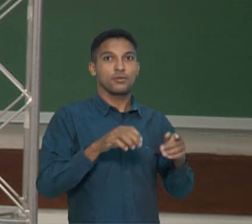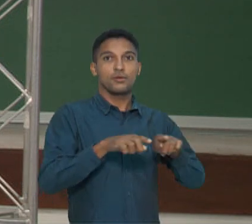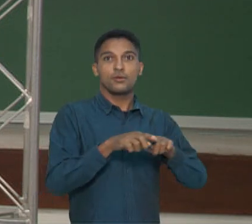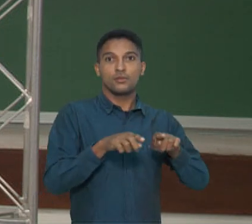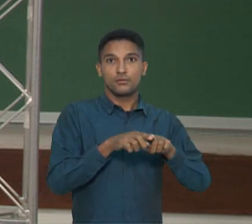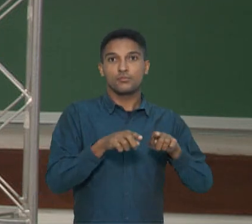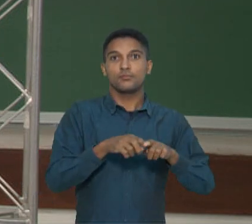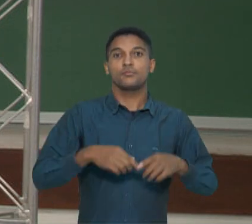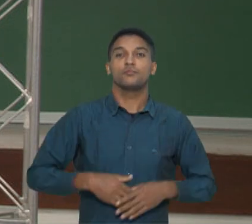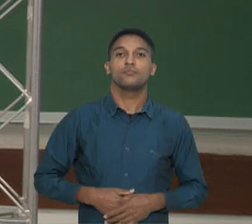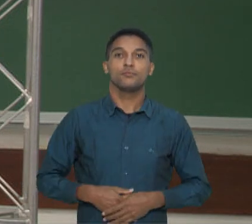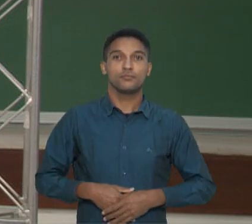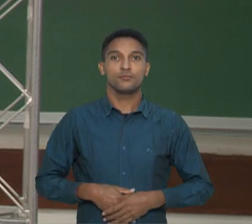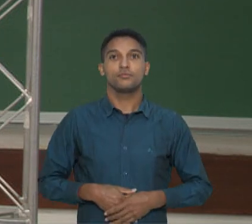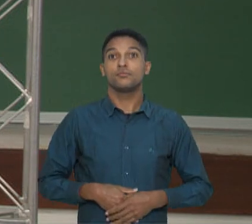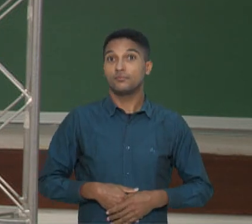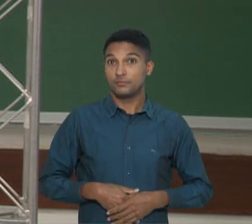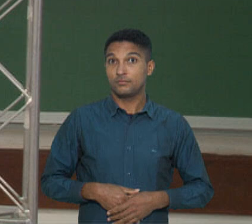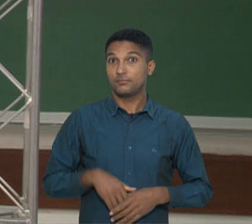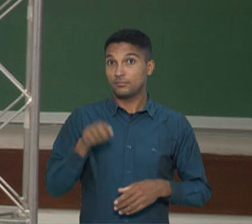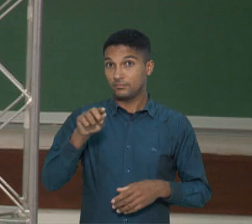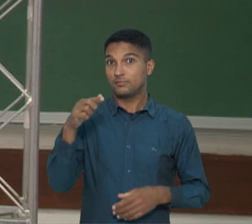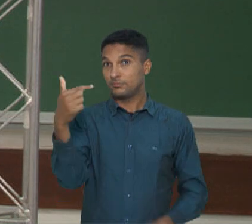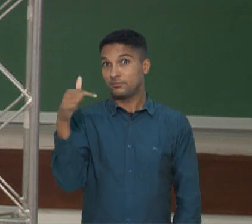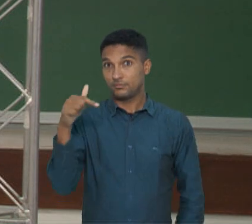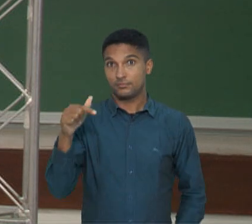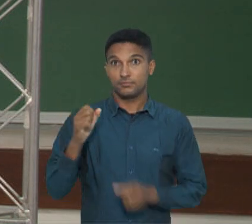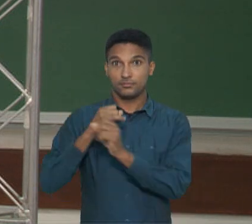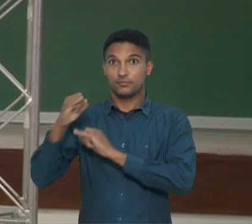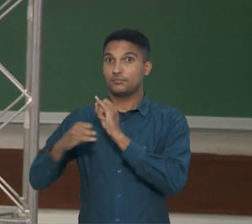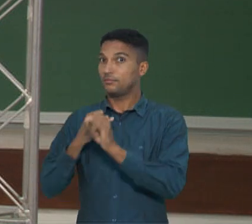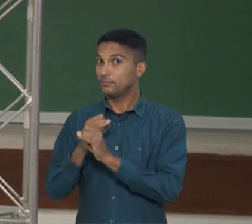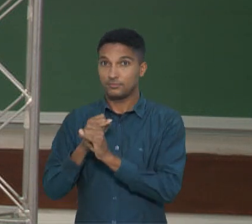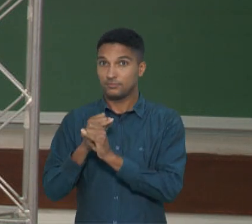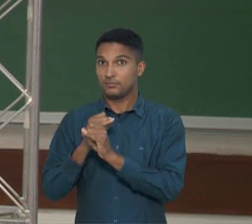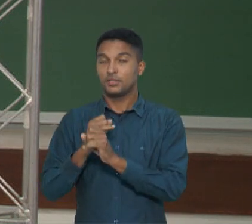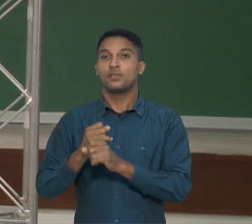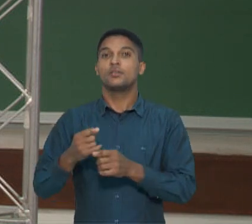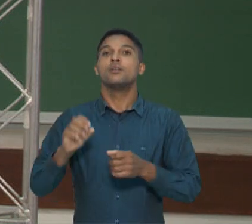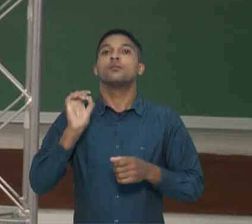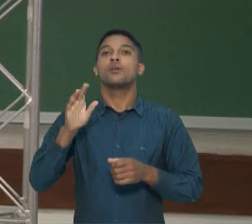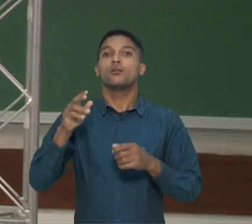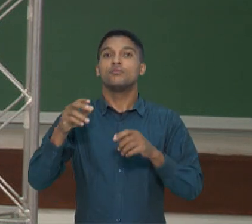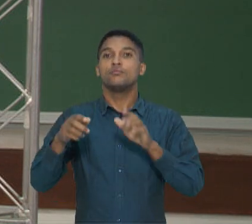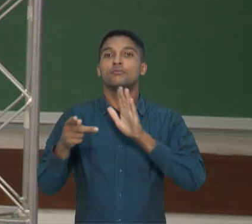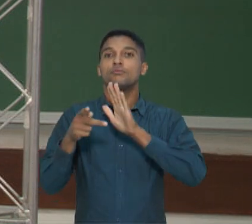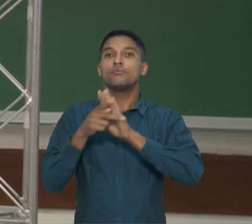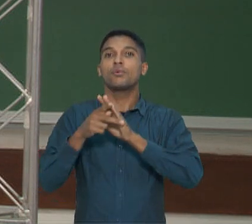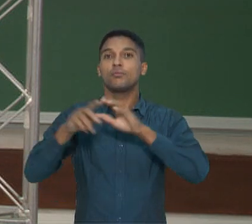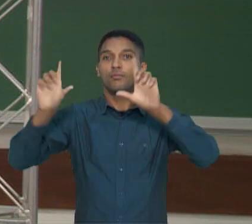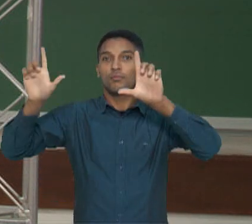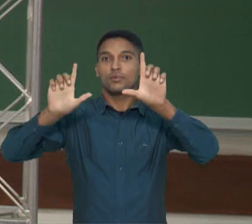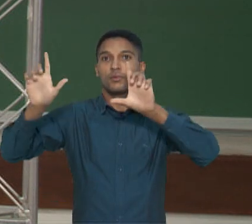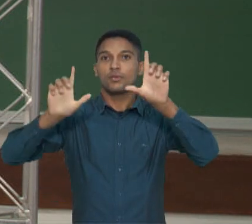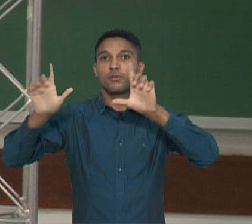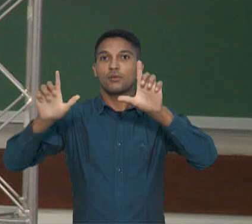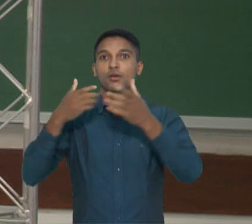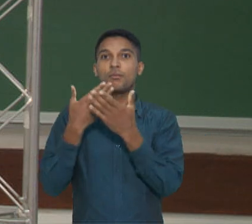atividades realizadas. E para você que não tem acesso à internet, está apenas assistindo essa aula pela